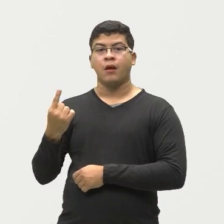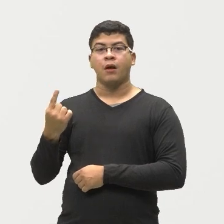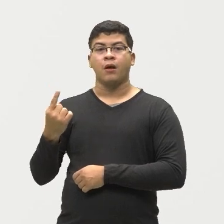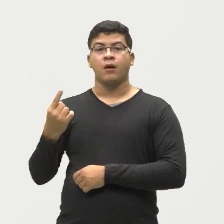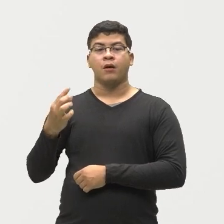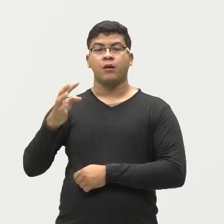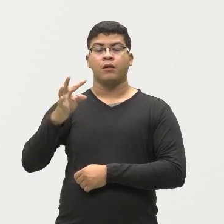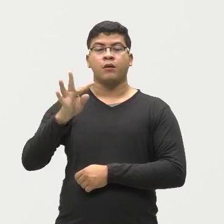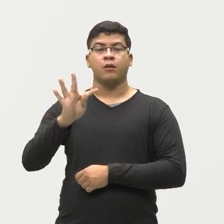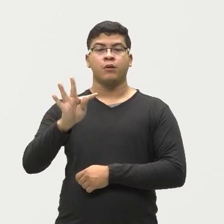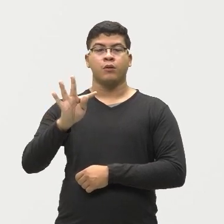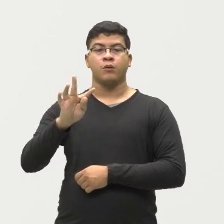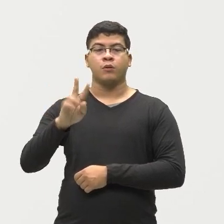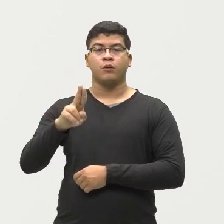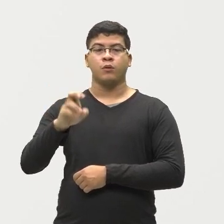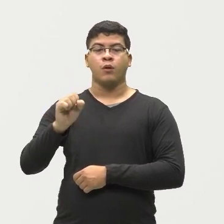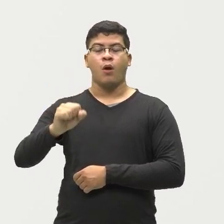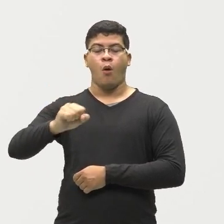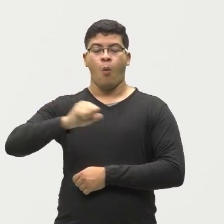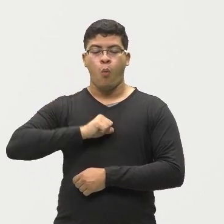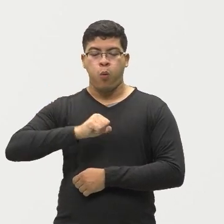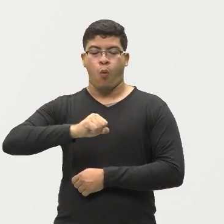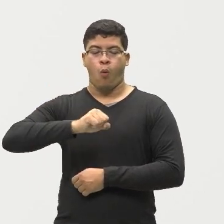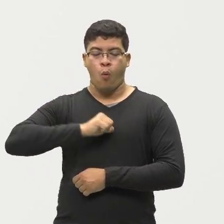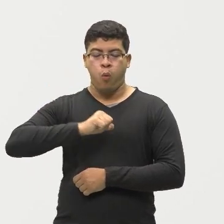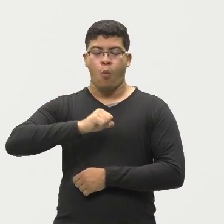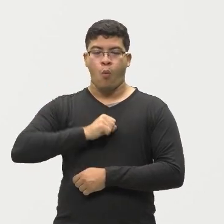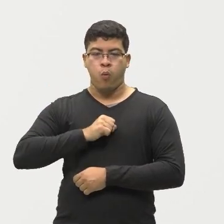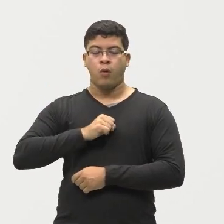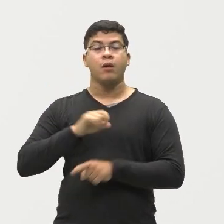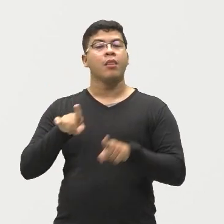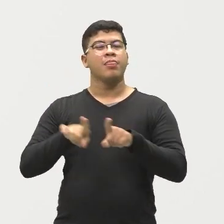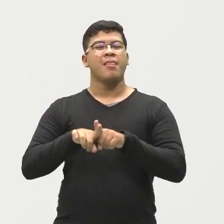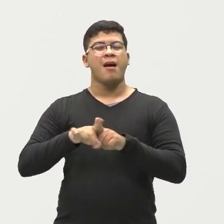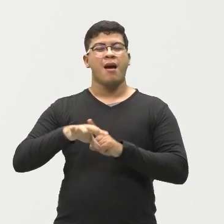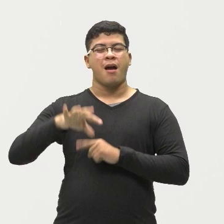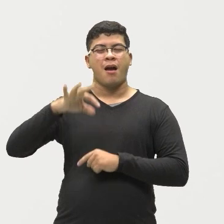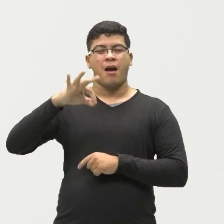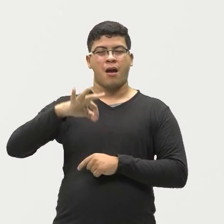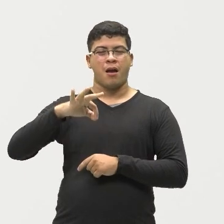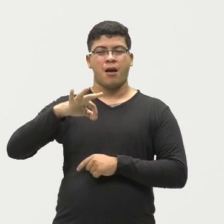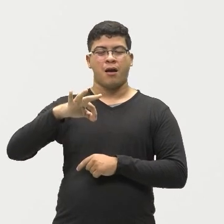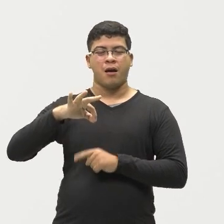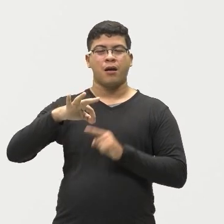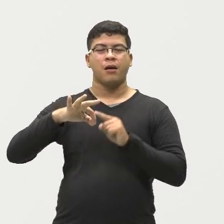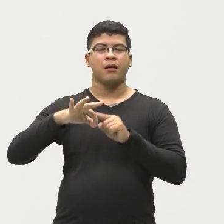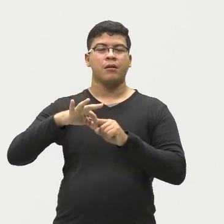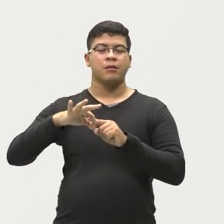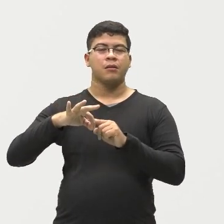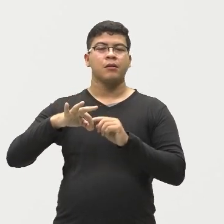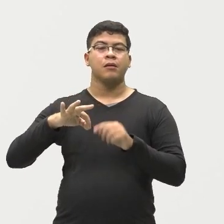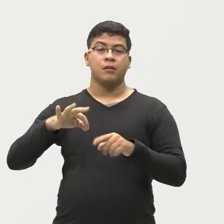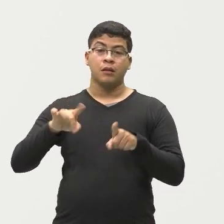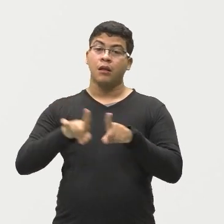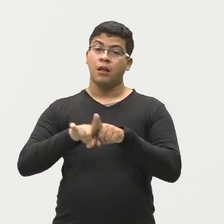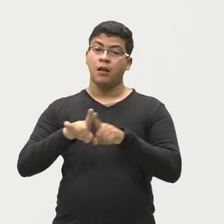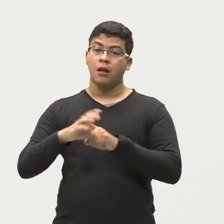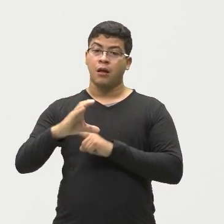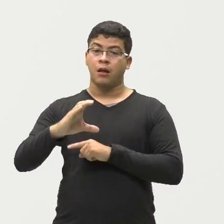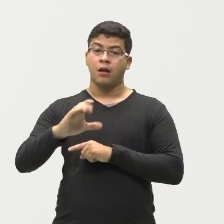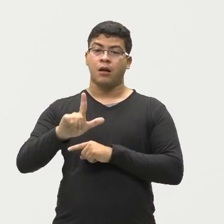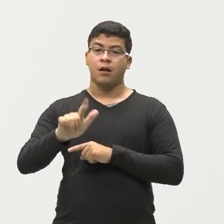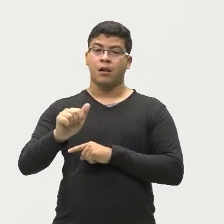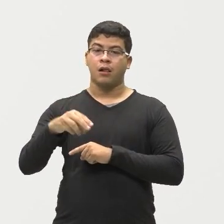né? Temos aqui a vaginose, clamídia, né? Tanto a vaginose quanto a clamídia